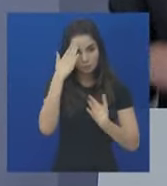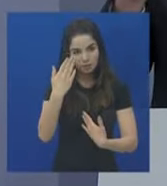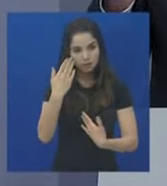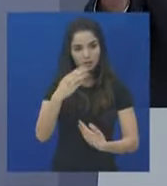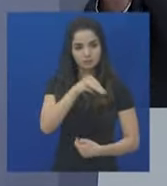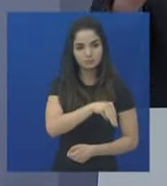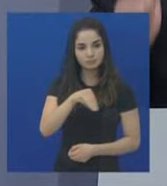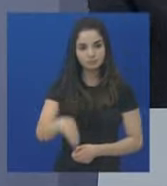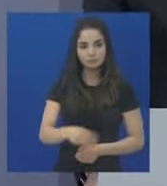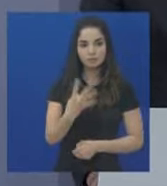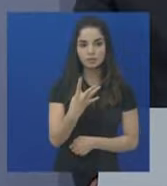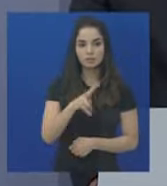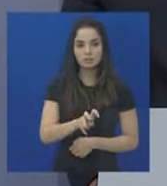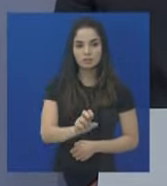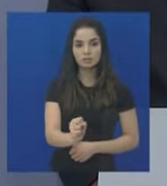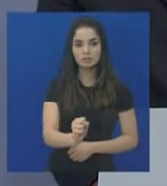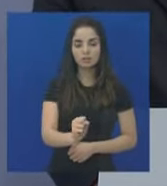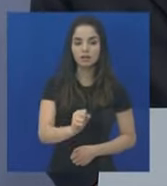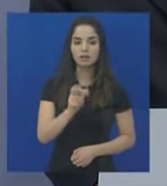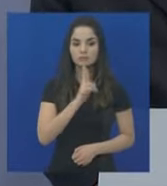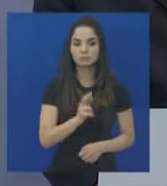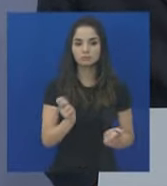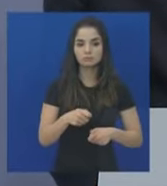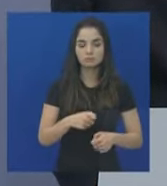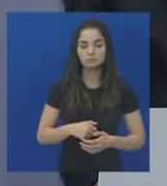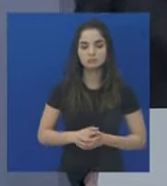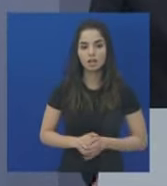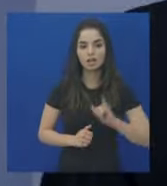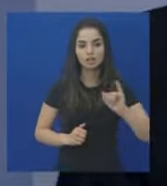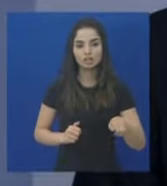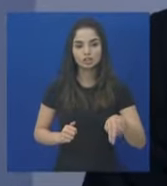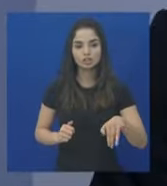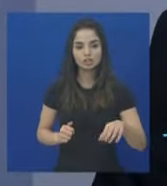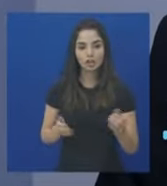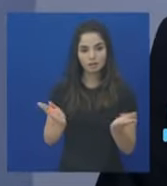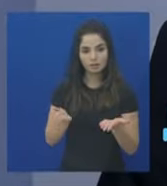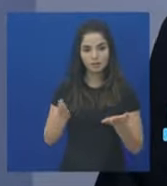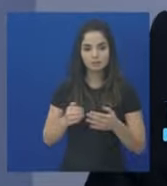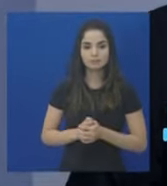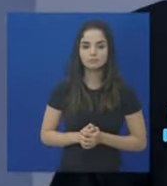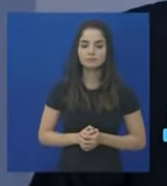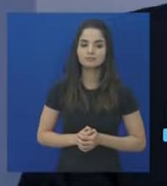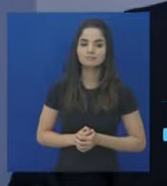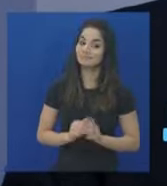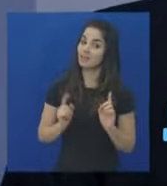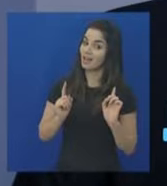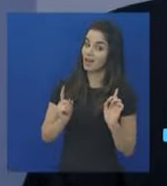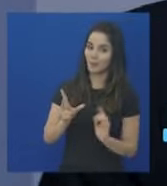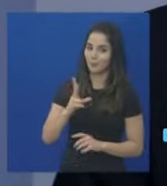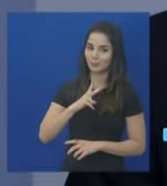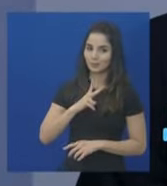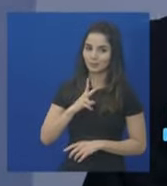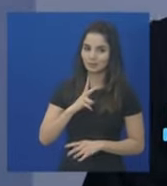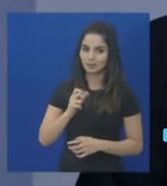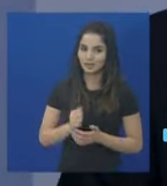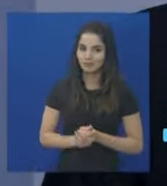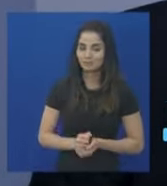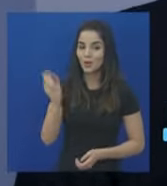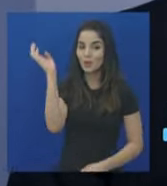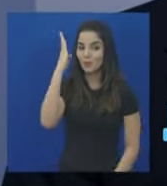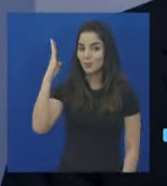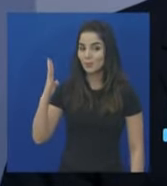candidato Marquinhos Mendes. 45 segundos de réplica, candidato Jânio Mendes, a partir de agora. A questão não é pessoal. A questão é que o Brasil